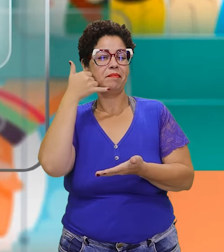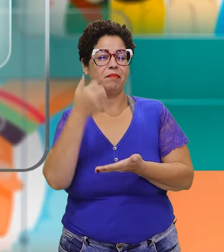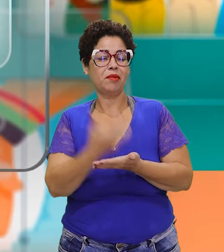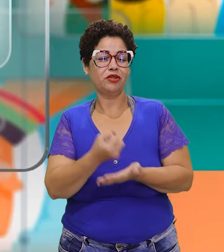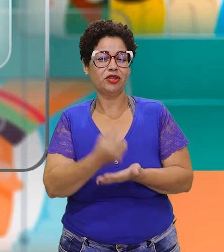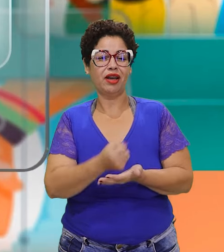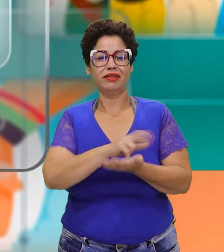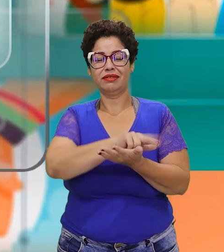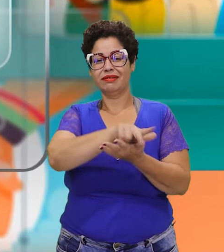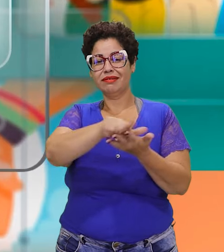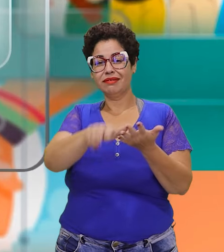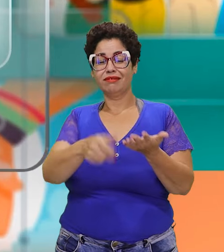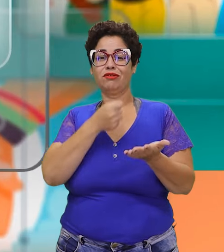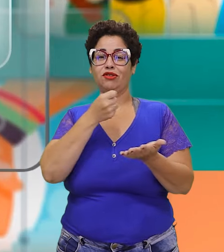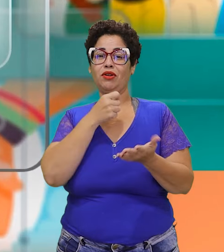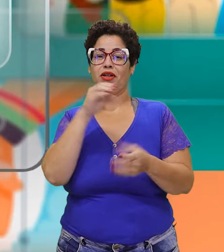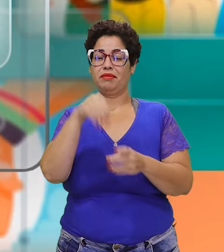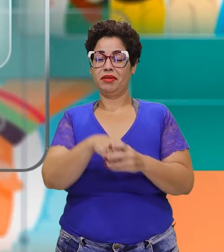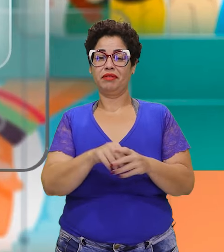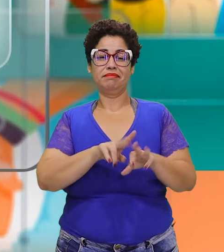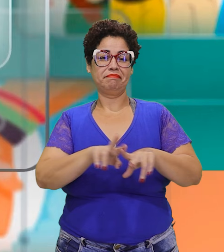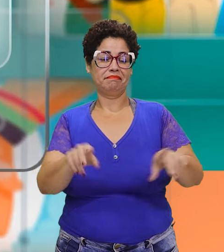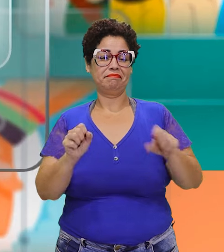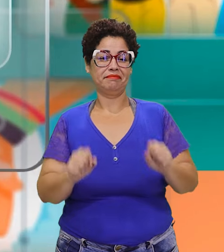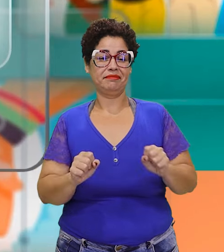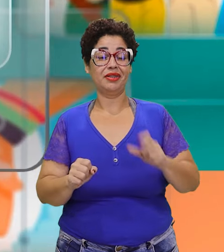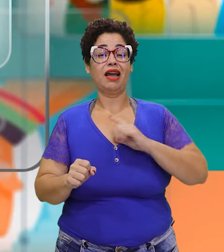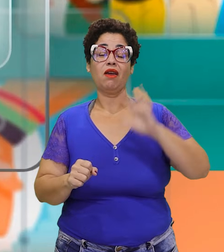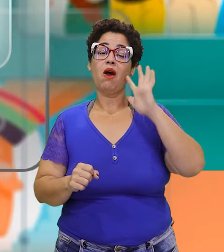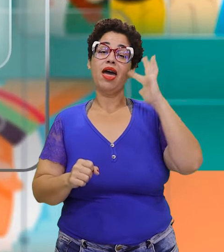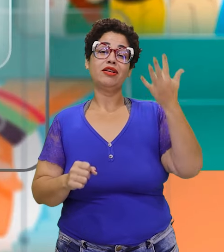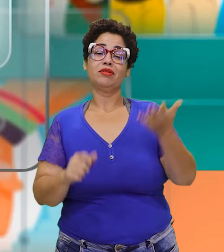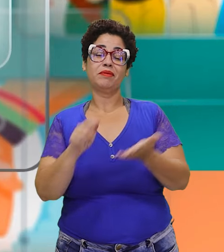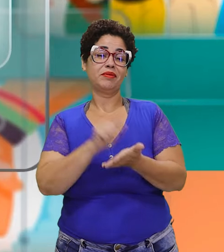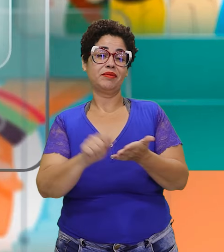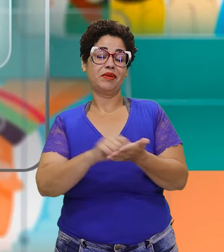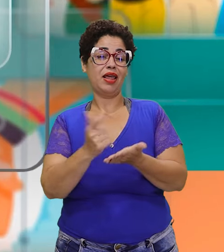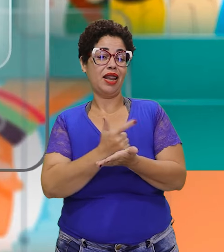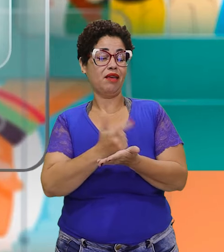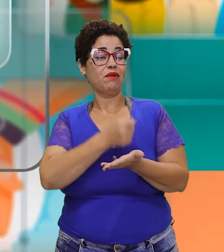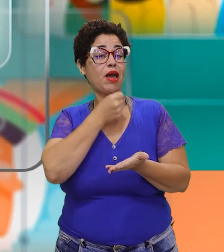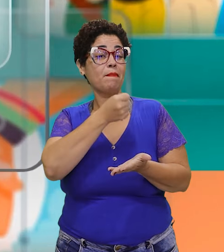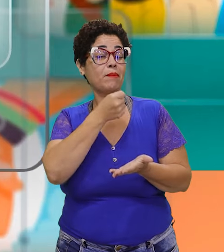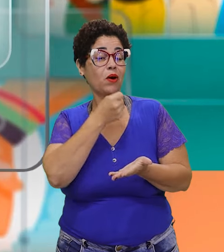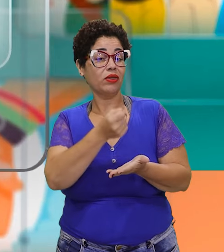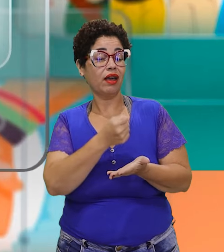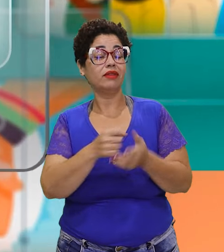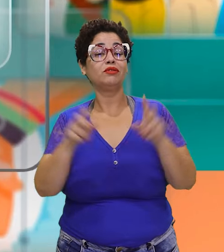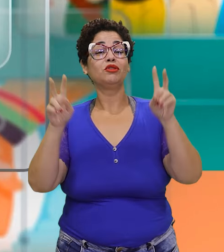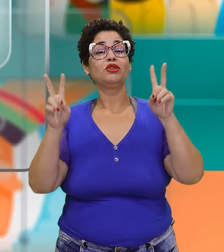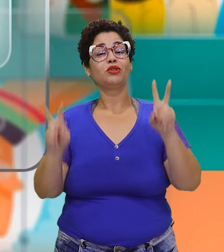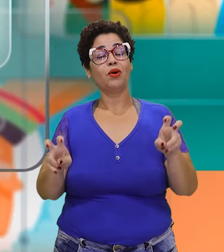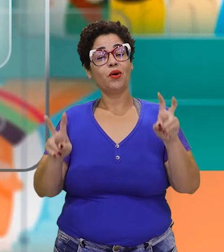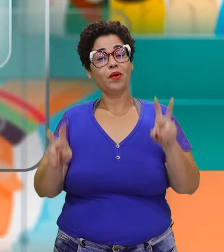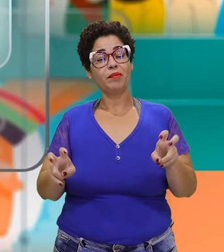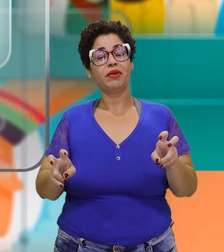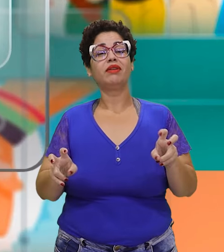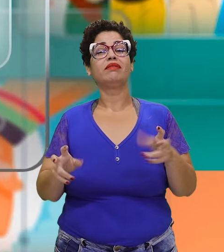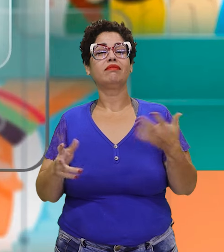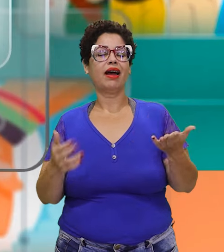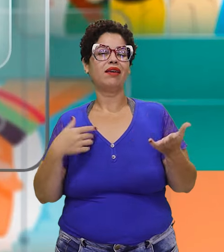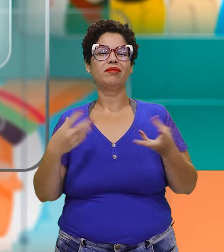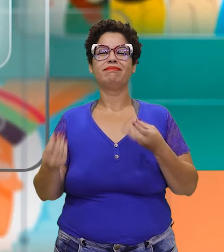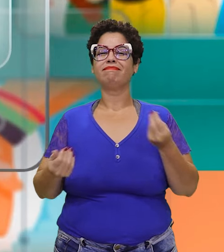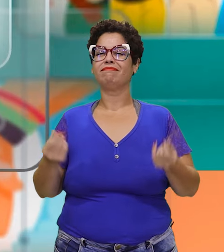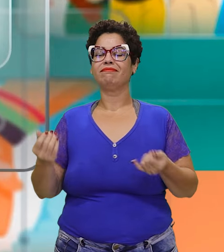podcast, enfim, tem uma infinidade de coisas. E aí eu decido escrever um livro-reportagem sobre... E aí